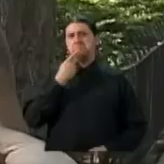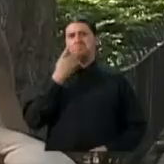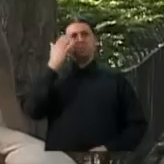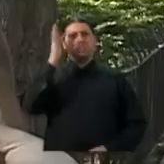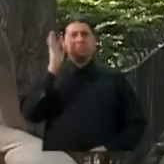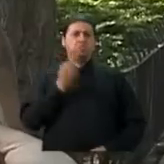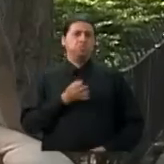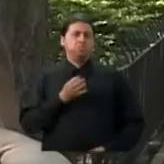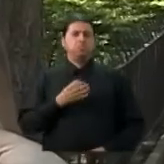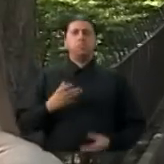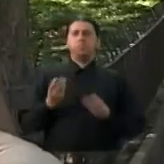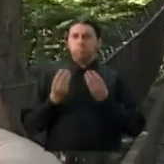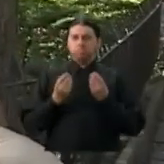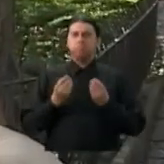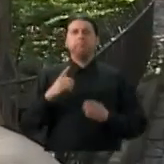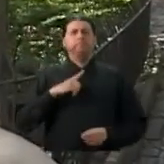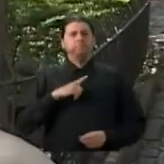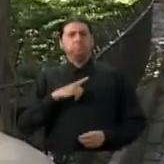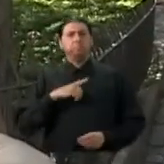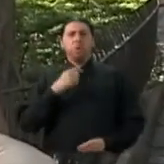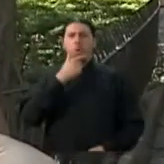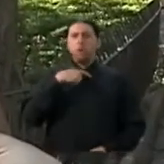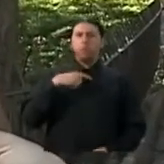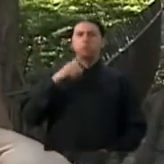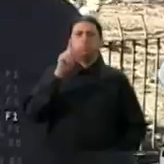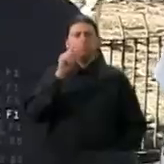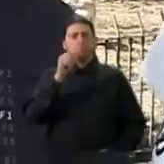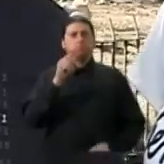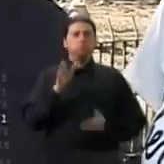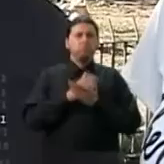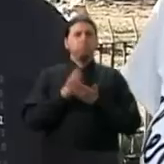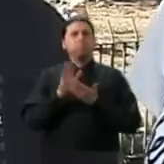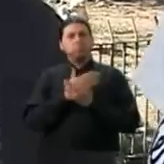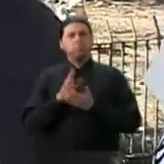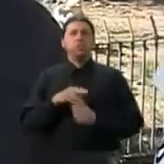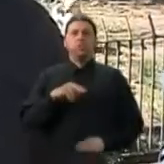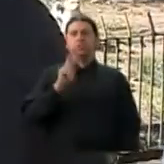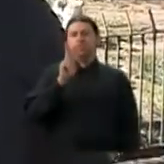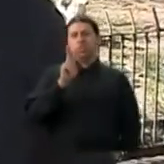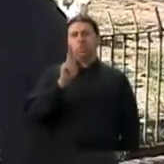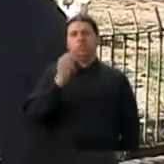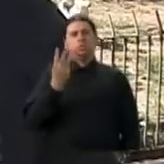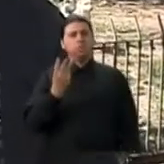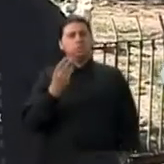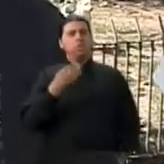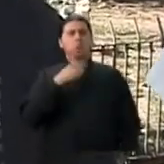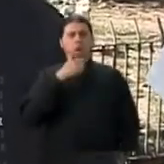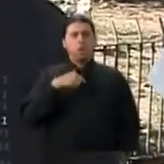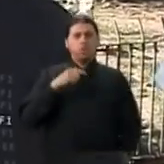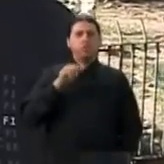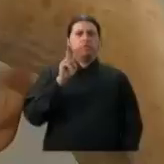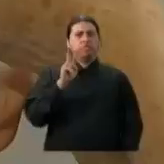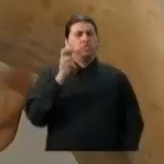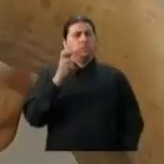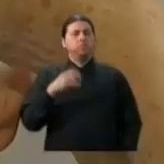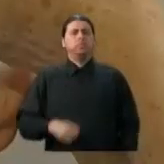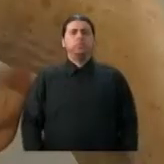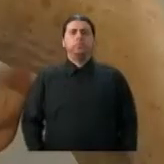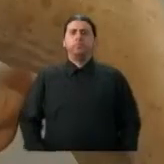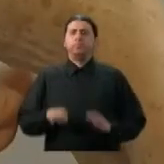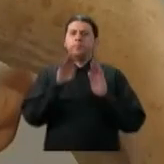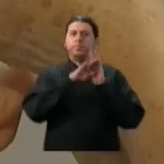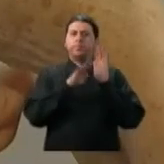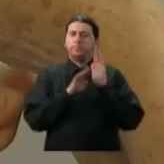certo. Eu sei que é bastante, sei lá, umas 10, mais ou menos. Umas 20, 23, por aí, 25. O